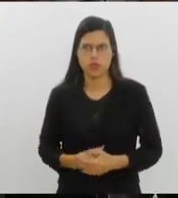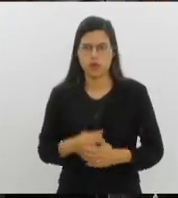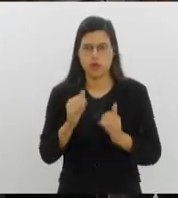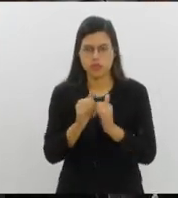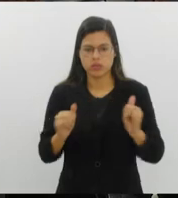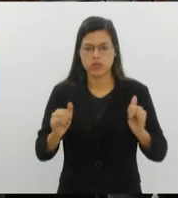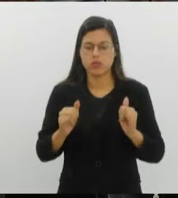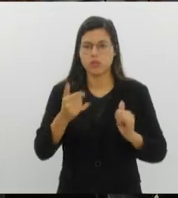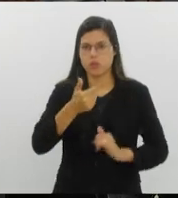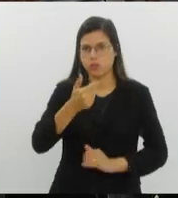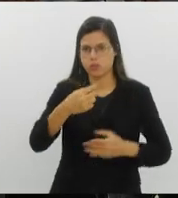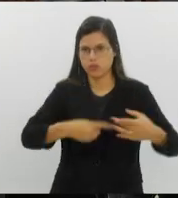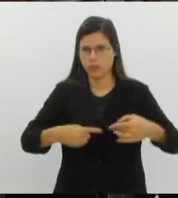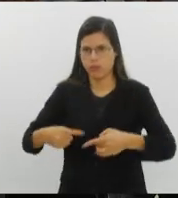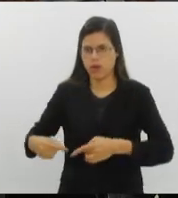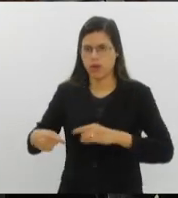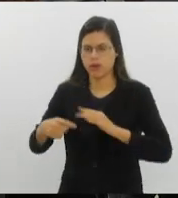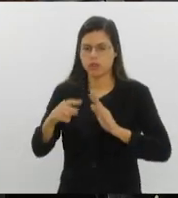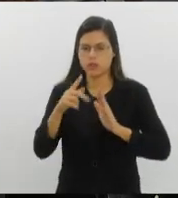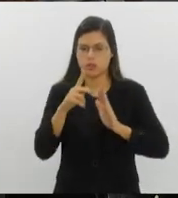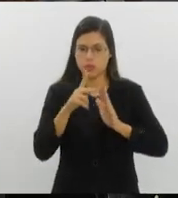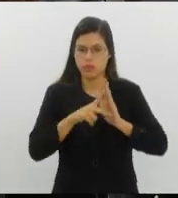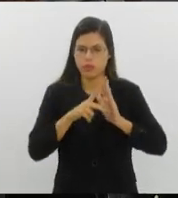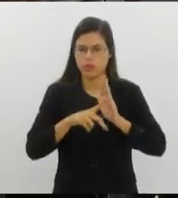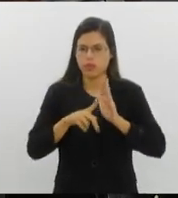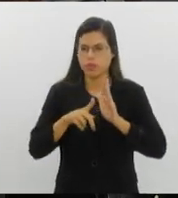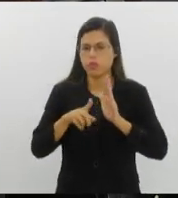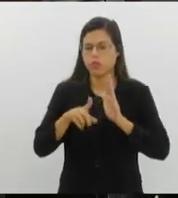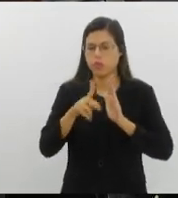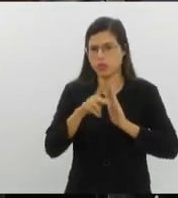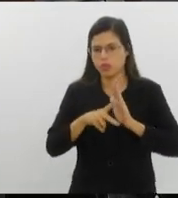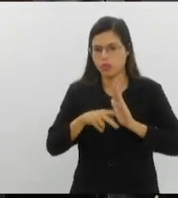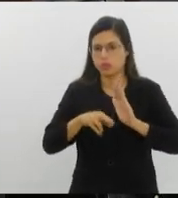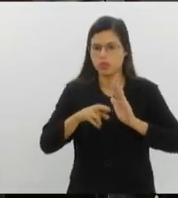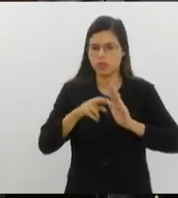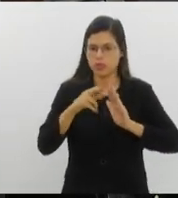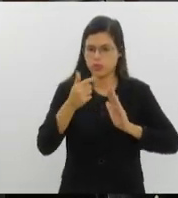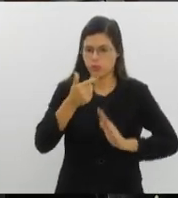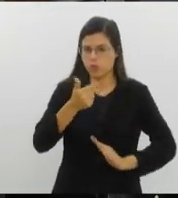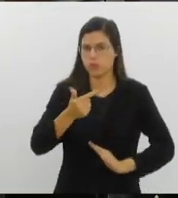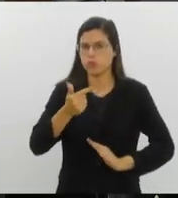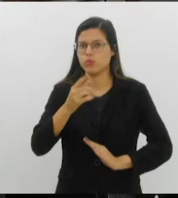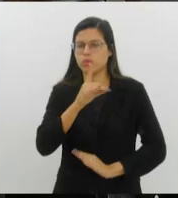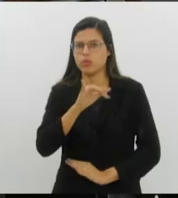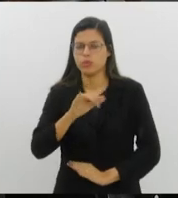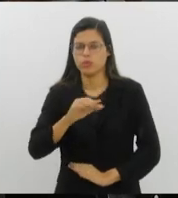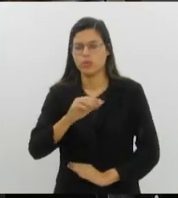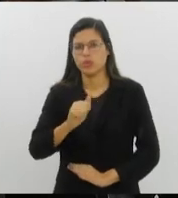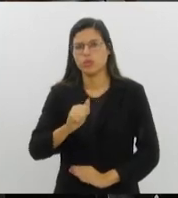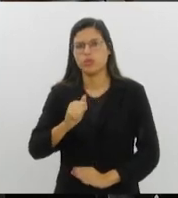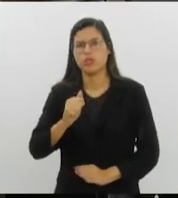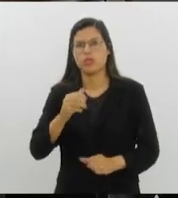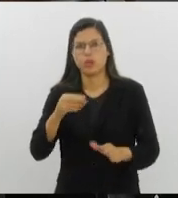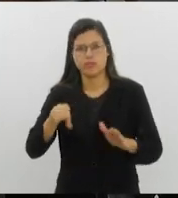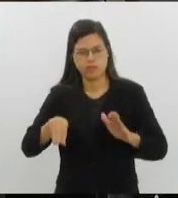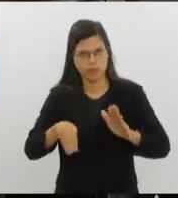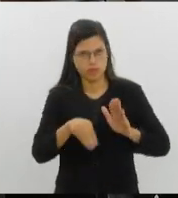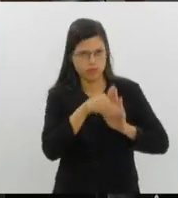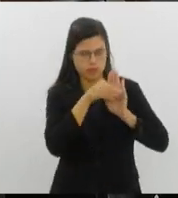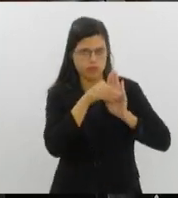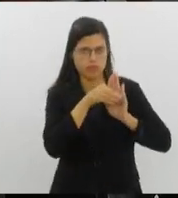Anuncio, em segunda discussão, redação do vencido assim emendada, segundo dia para recebimento de emendas.